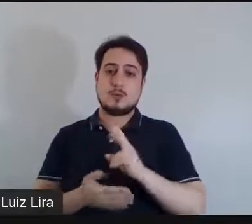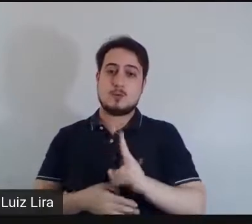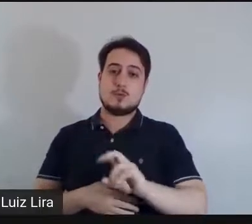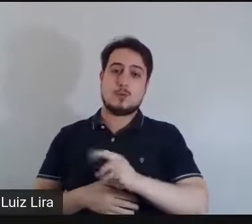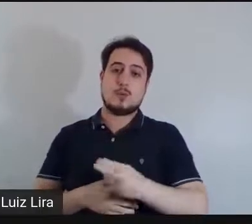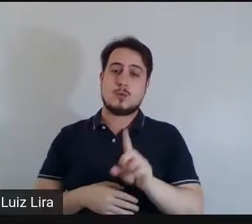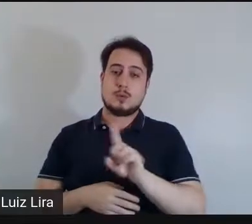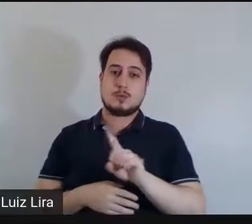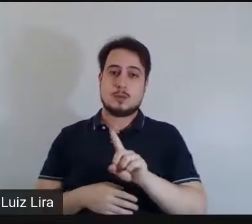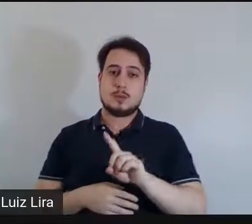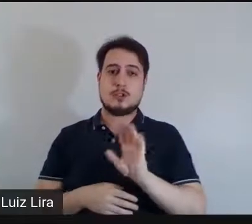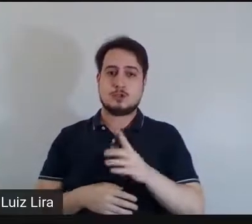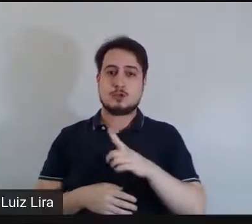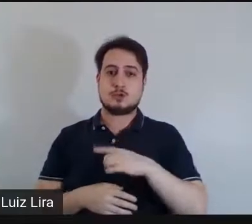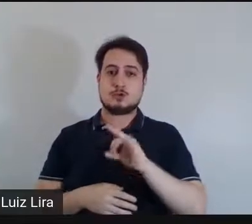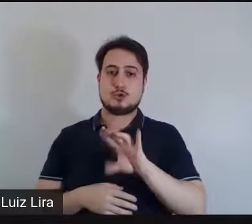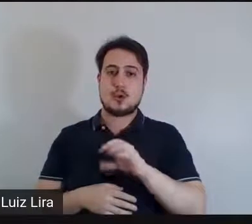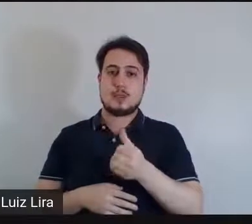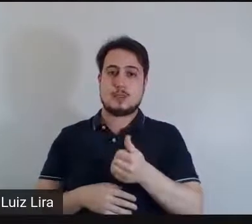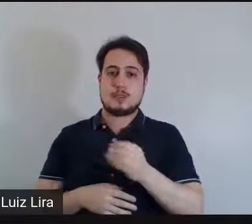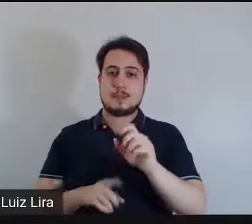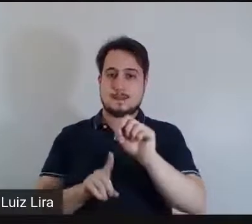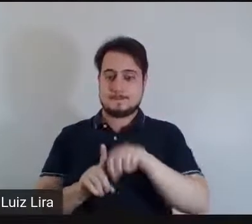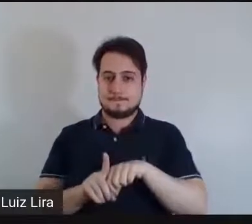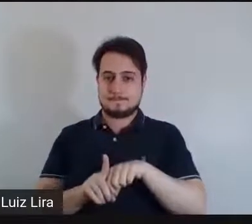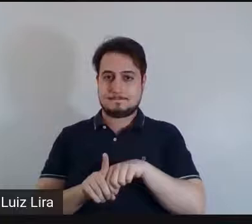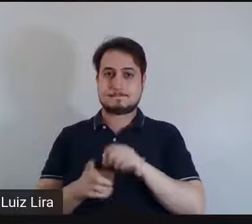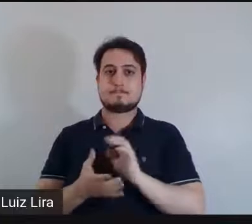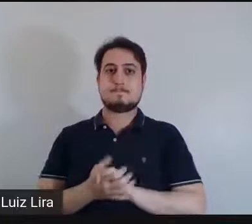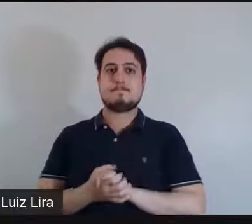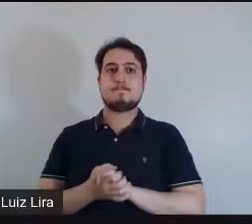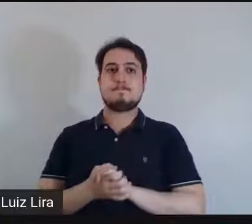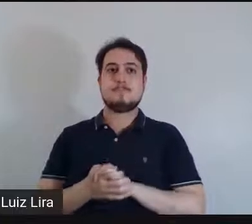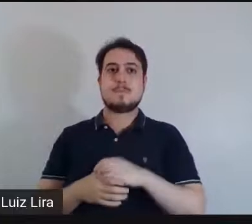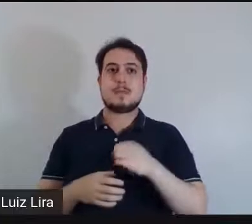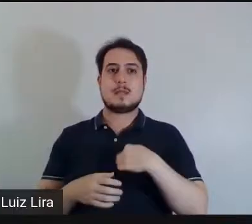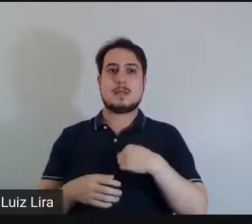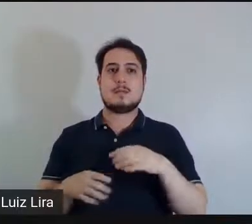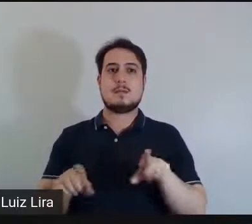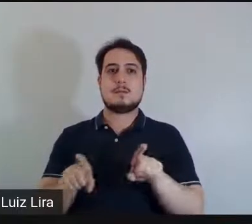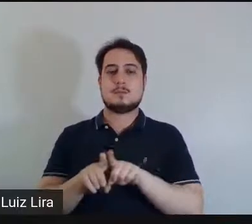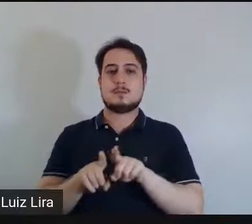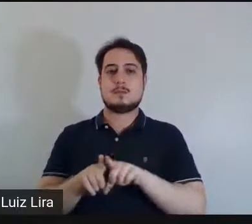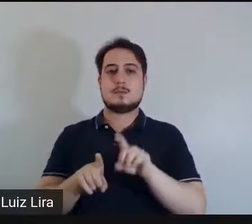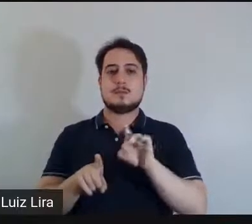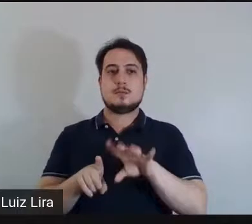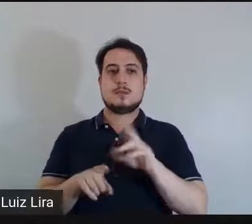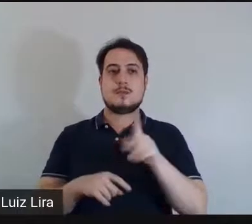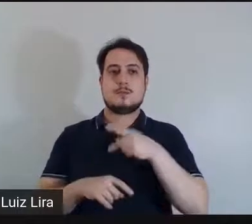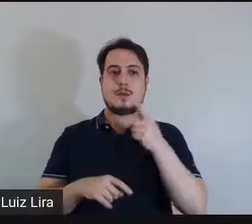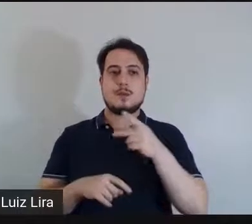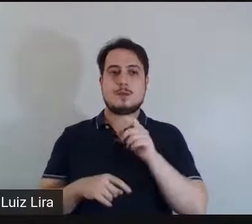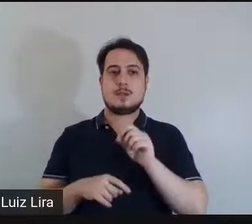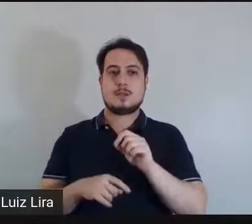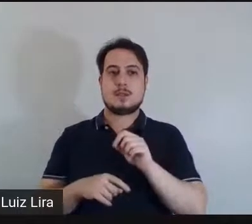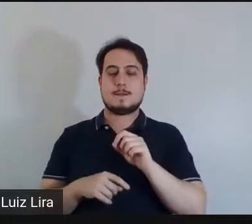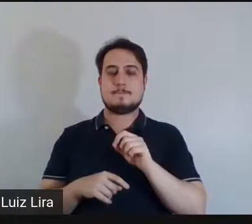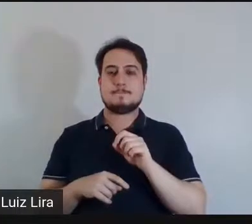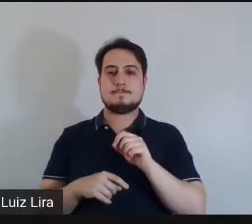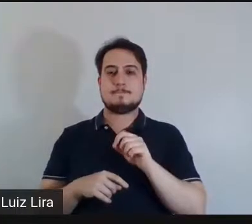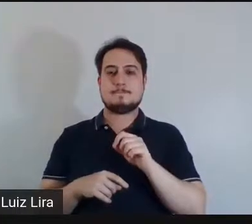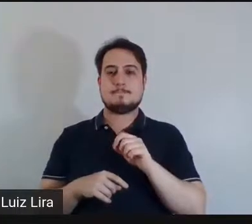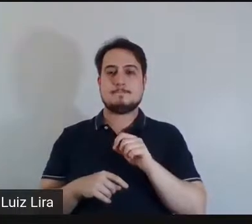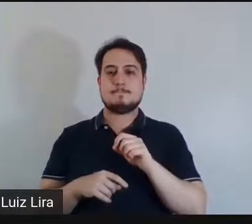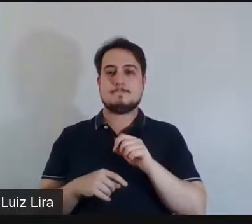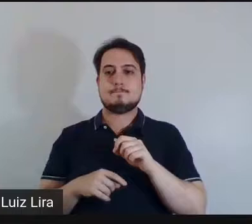60 meses só. O outro ponto, eu quero só validar o que ele falou, no